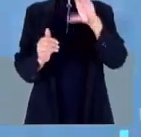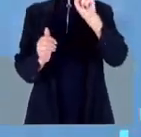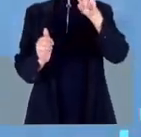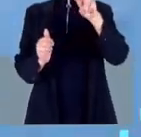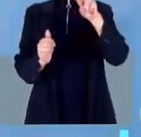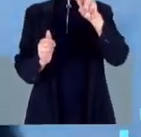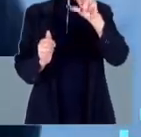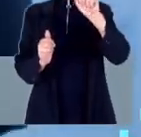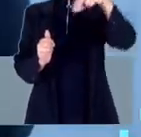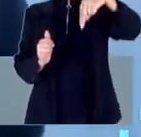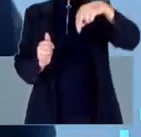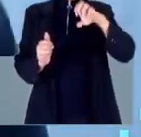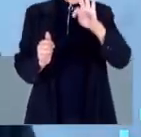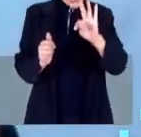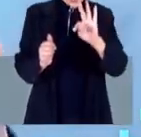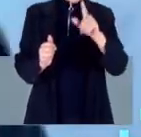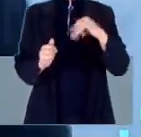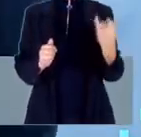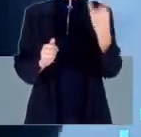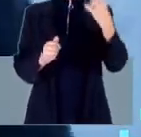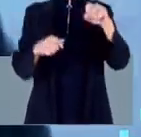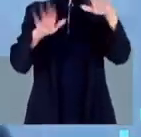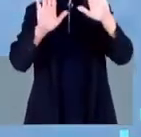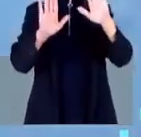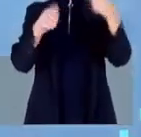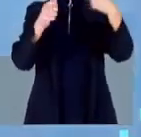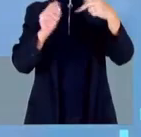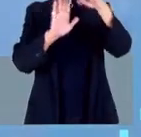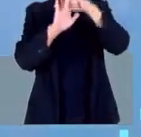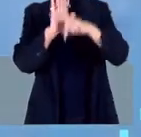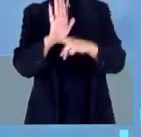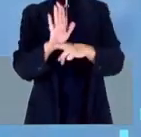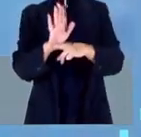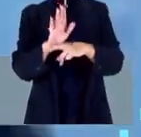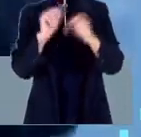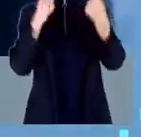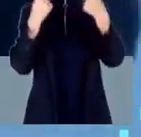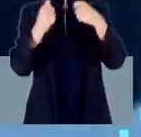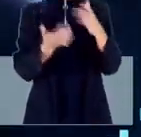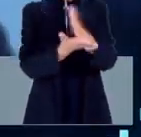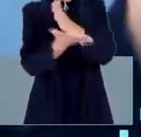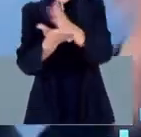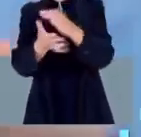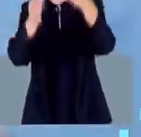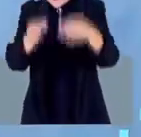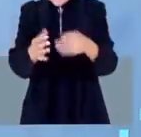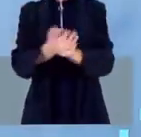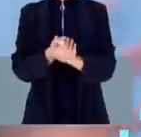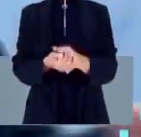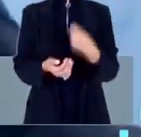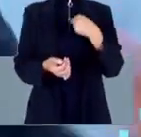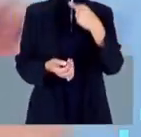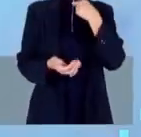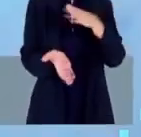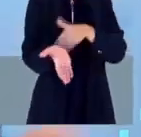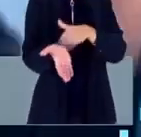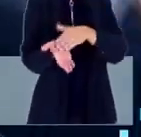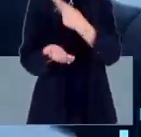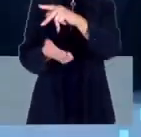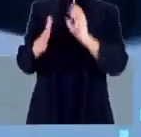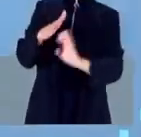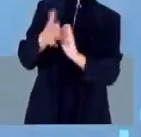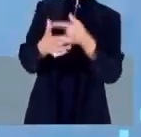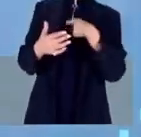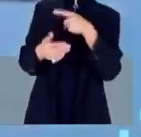muito importante mas ela tem que ter regras tem que ser democrática e o que aí é aí você não pode eu não posso exigir da sua empresa